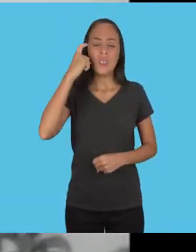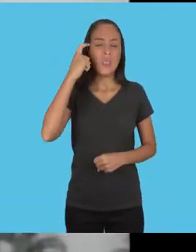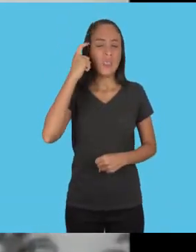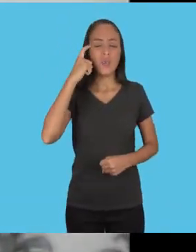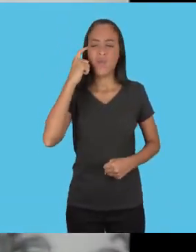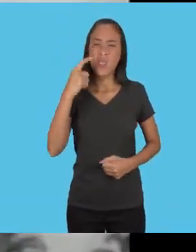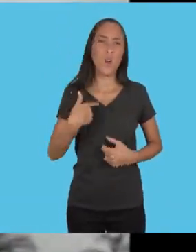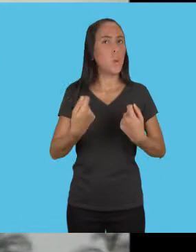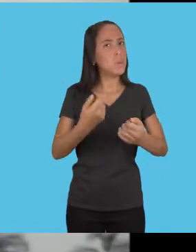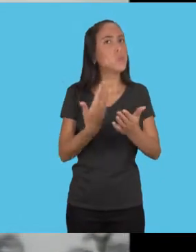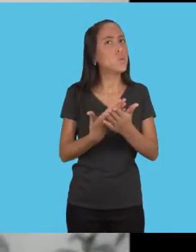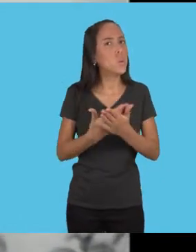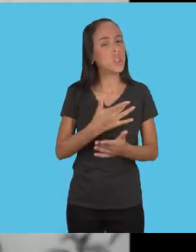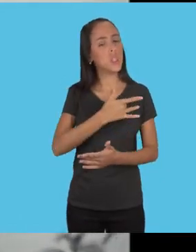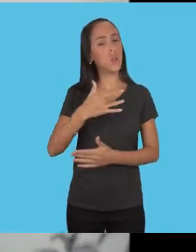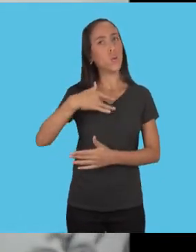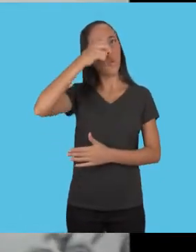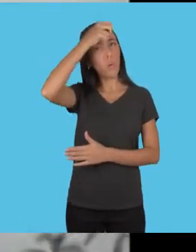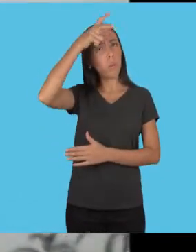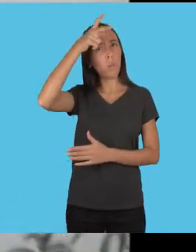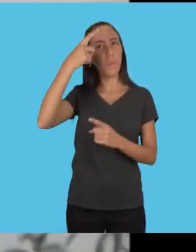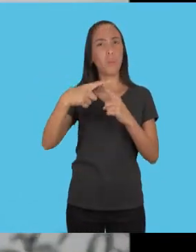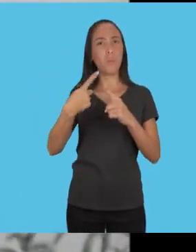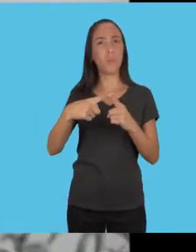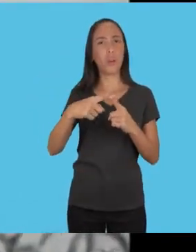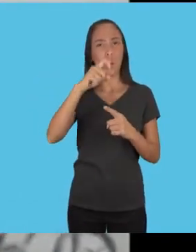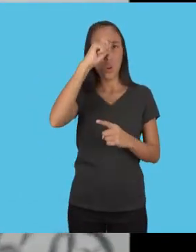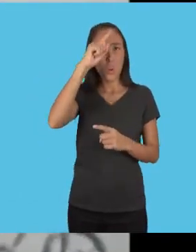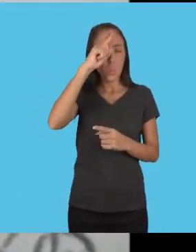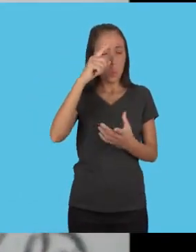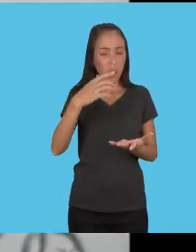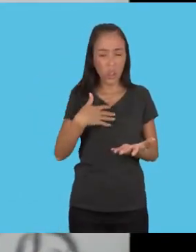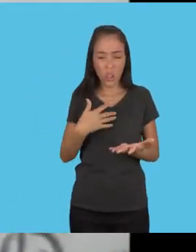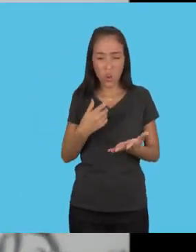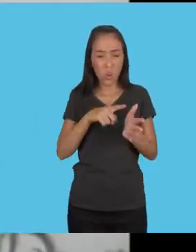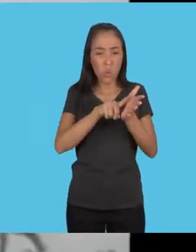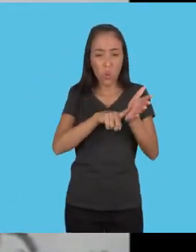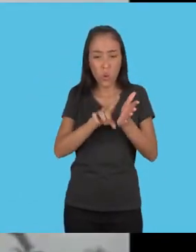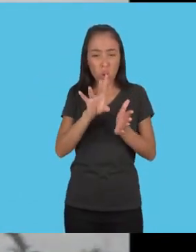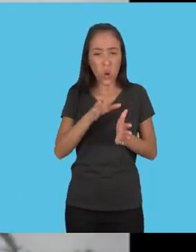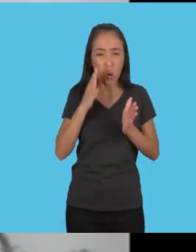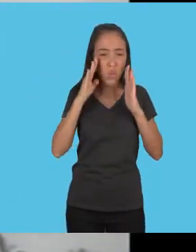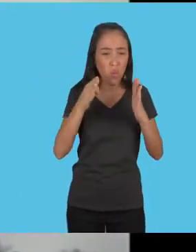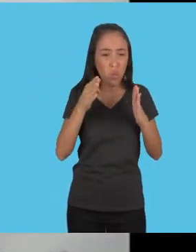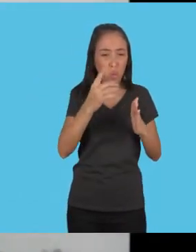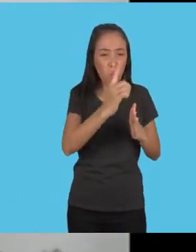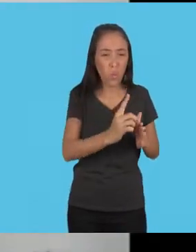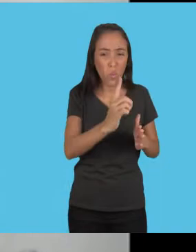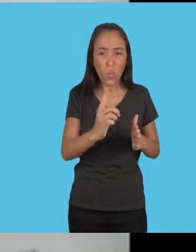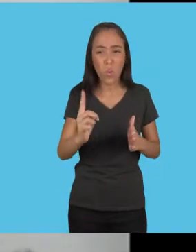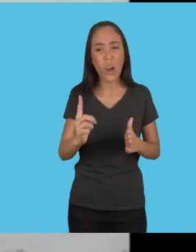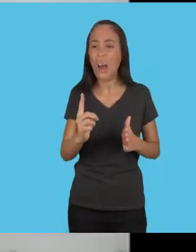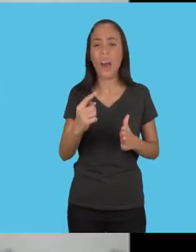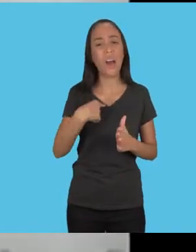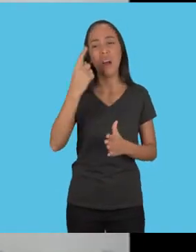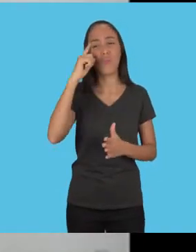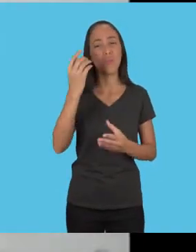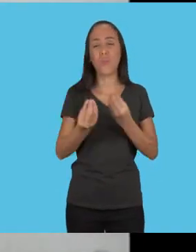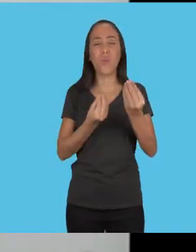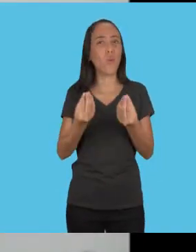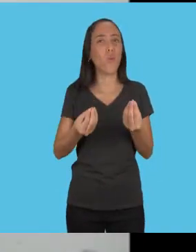saúde pública. Eu sou um clínico de hospital, aqui eu não funciona, não sei como resolver esse problema. Fiquei